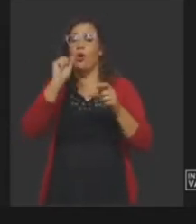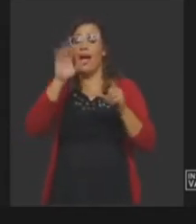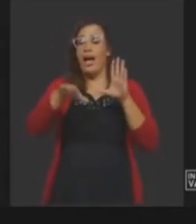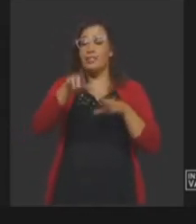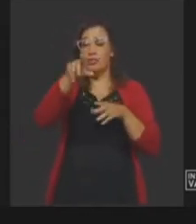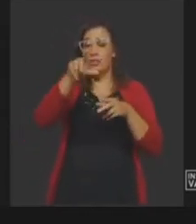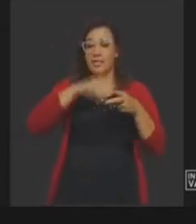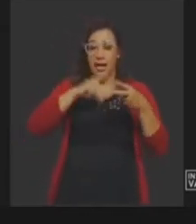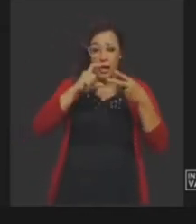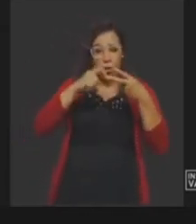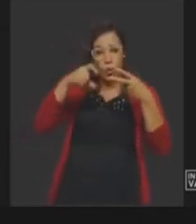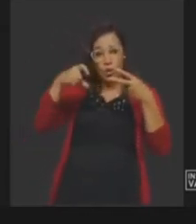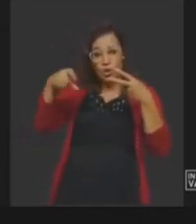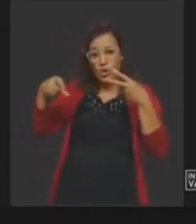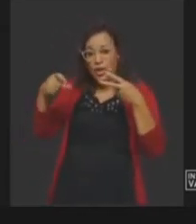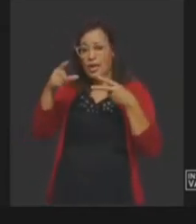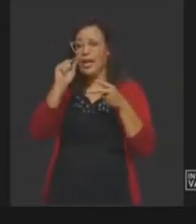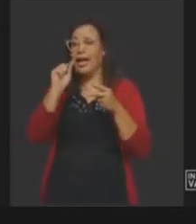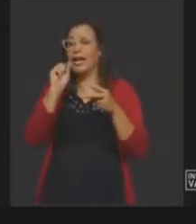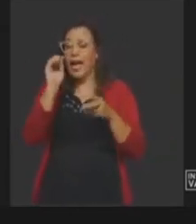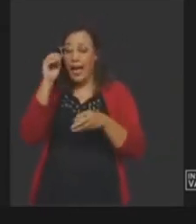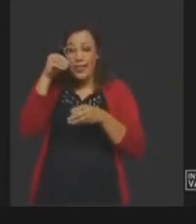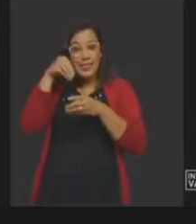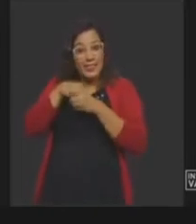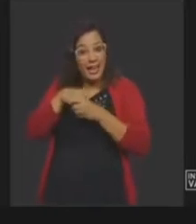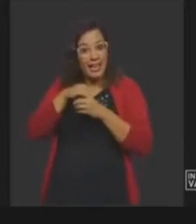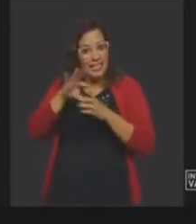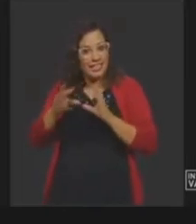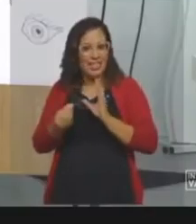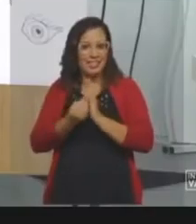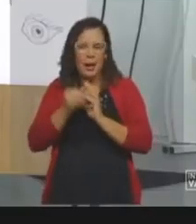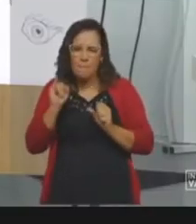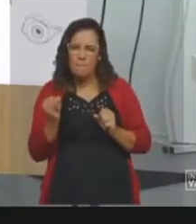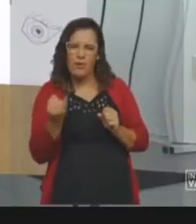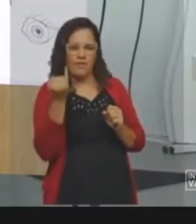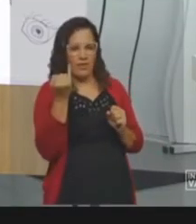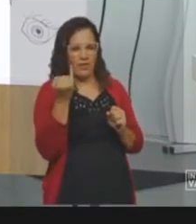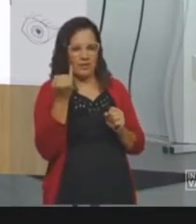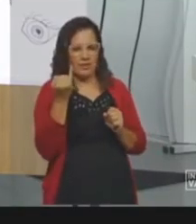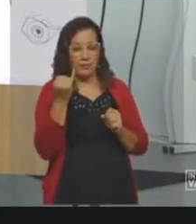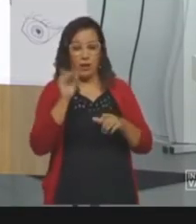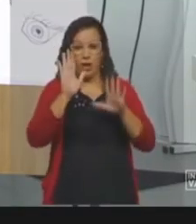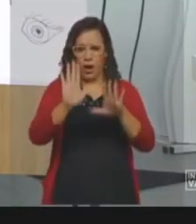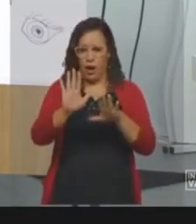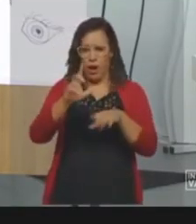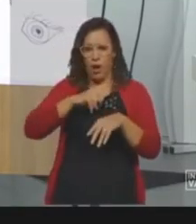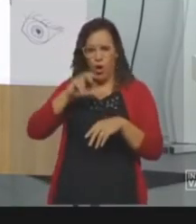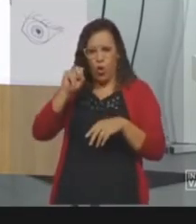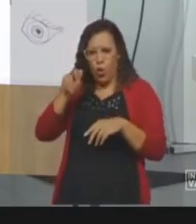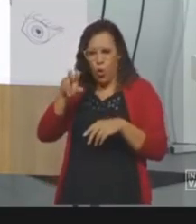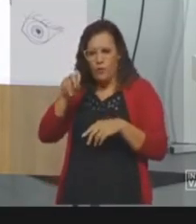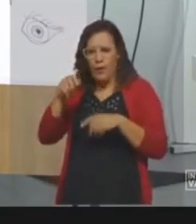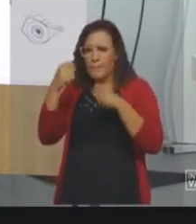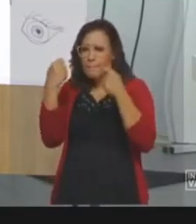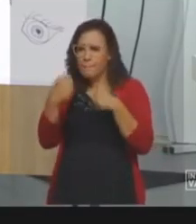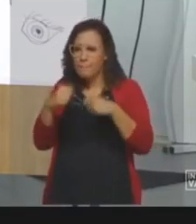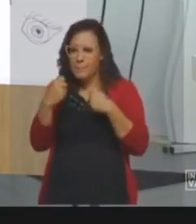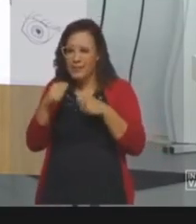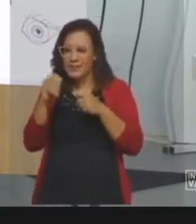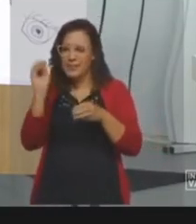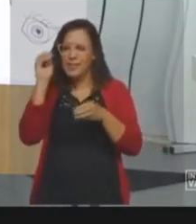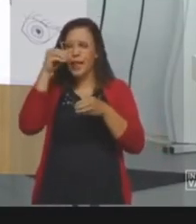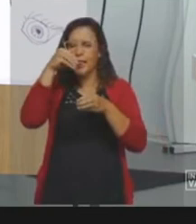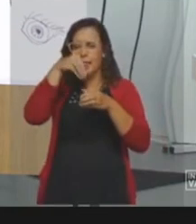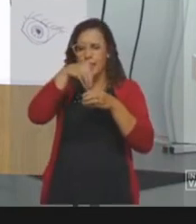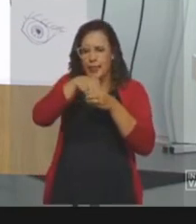você quer que esteja dentro da célula dessa pessoa. Como o vírus, ele para se replicar, ele precisa de colocar o material genético